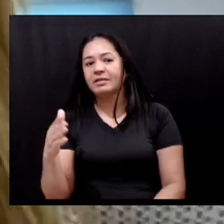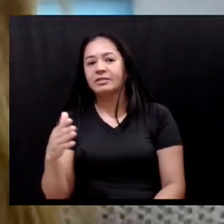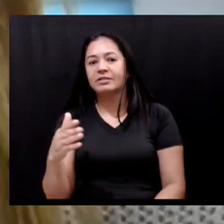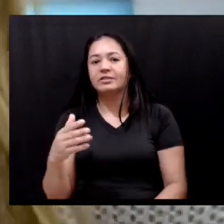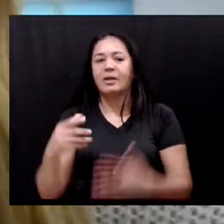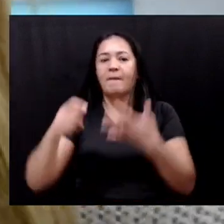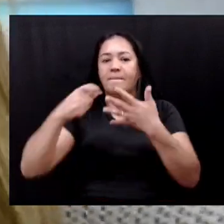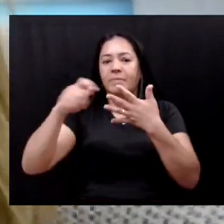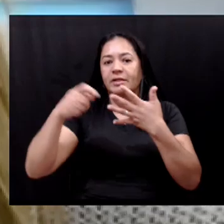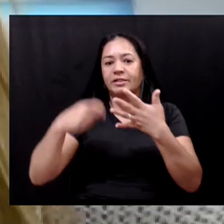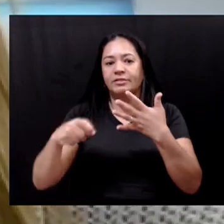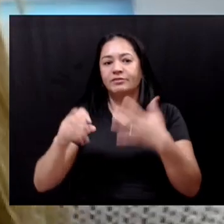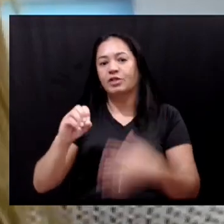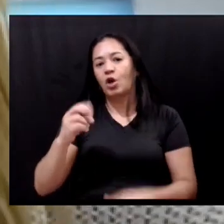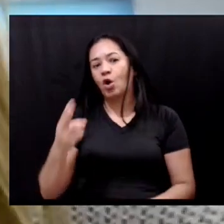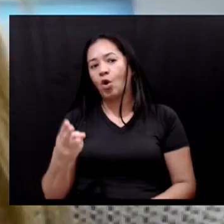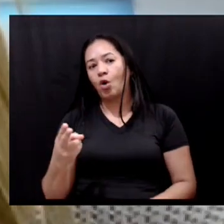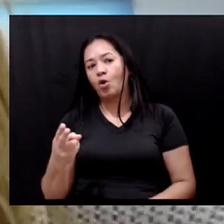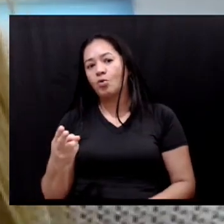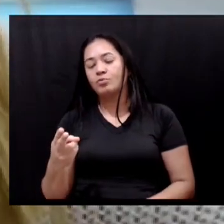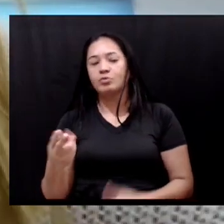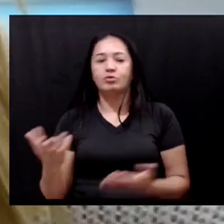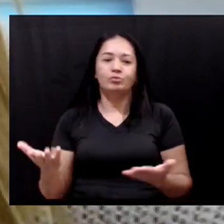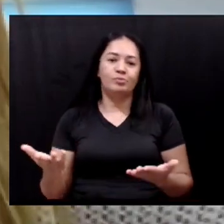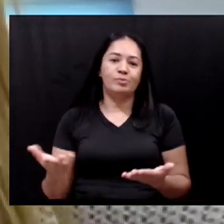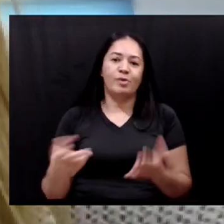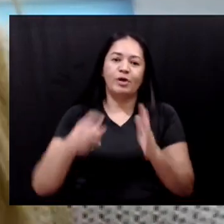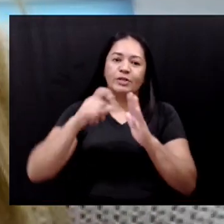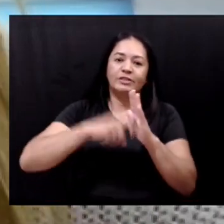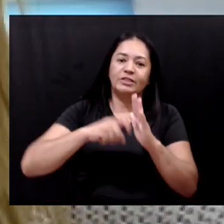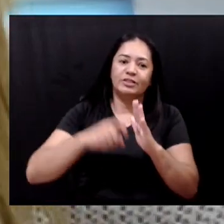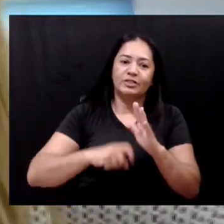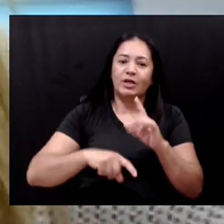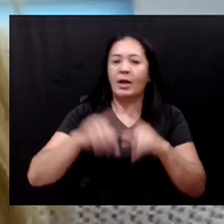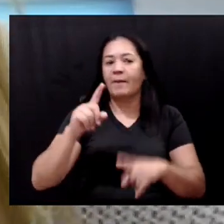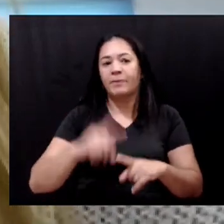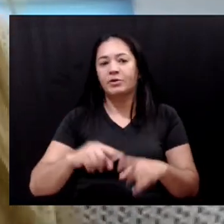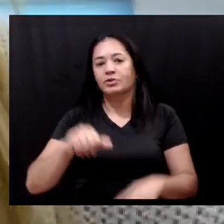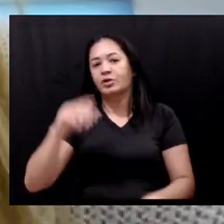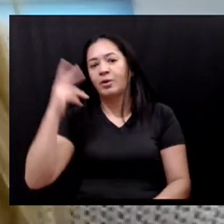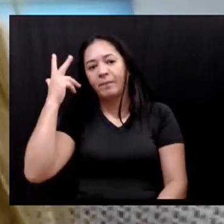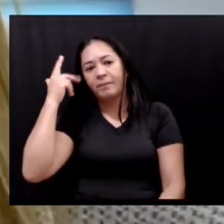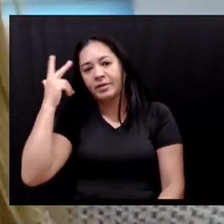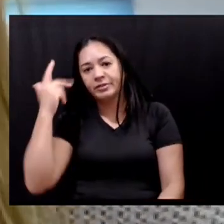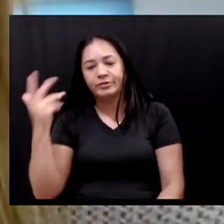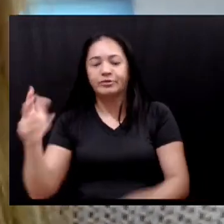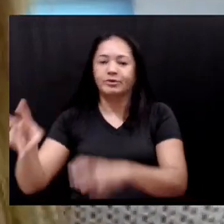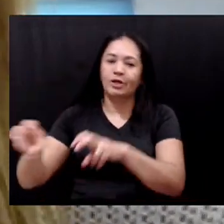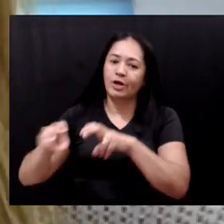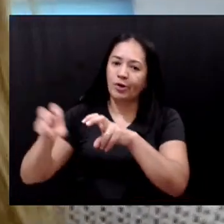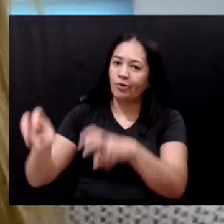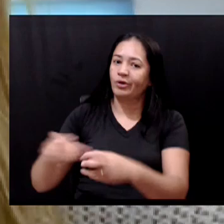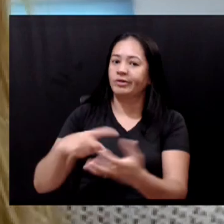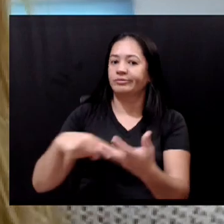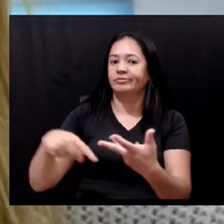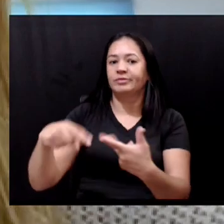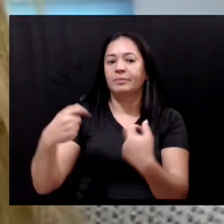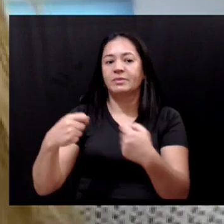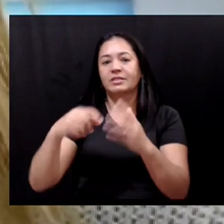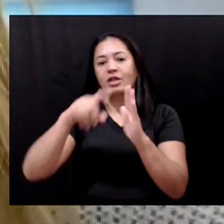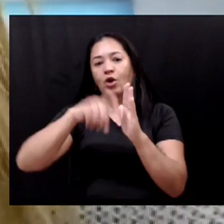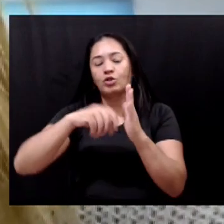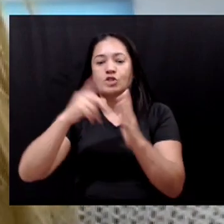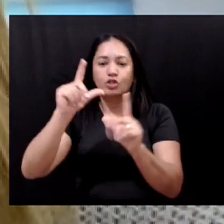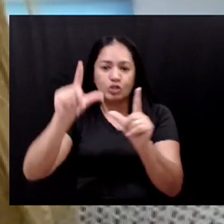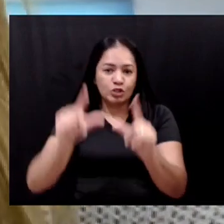menos taxação em produtos que sejam mais naturais, agrícolas, orgânicos. A gente deveria ter mais acesso a esses